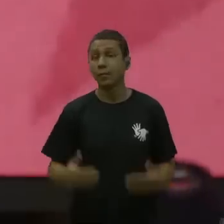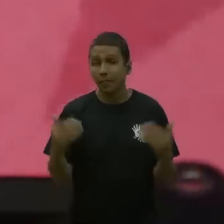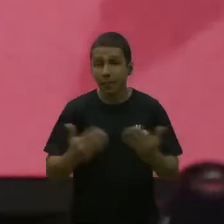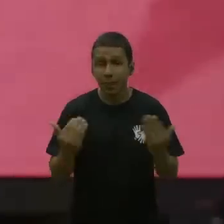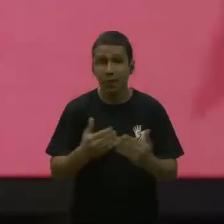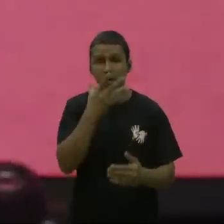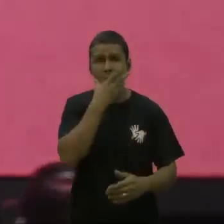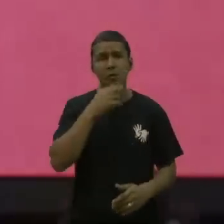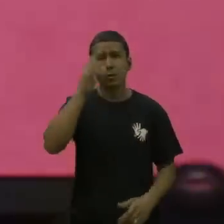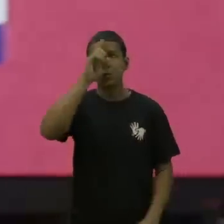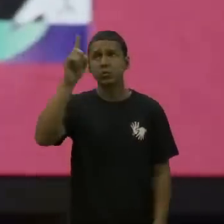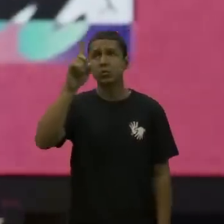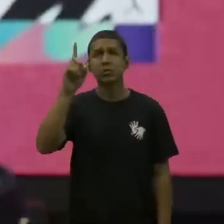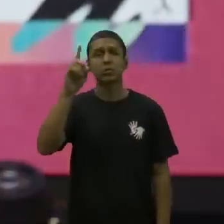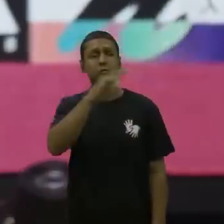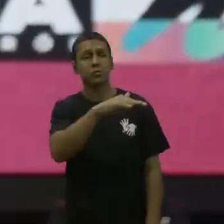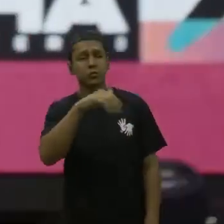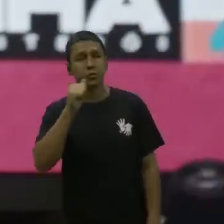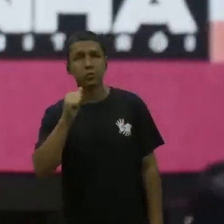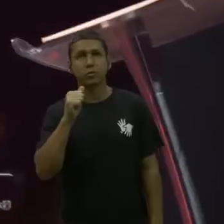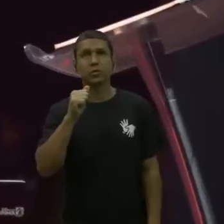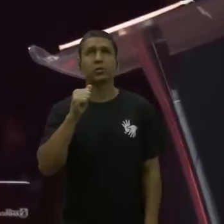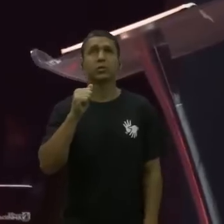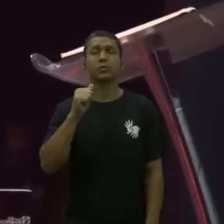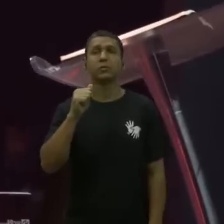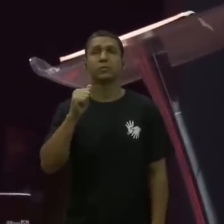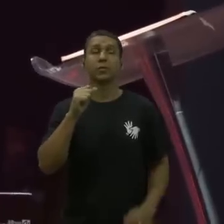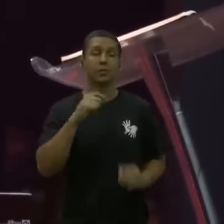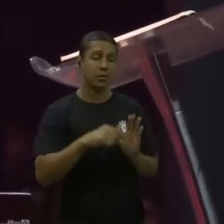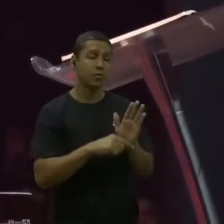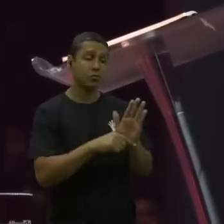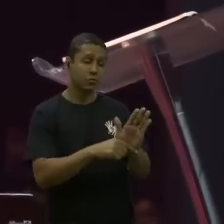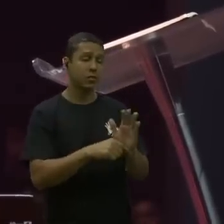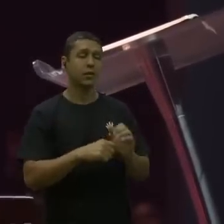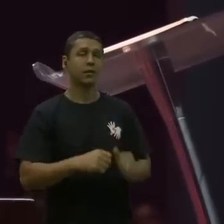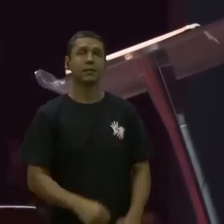Hoje o Senhor nos trouxe aqui para dizer: eu vim resgatar